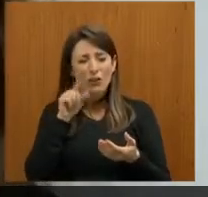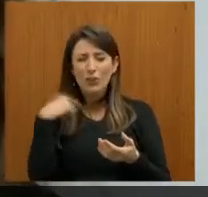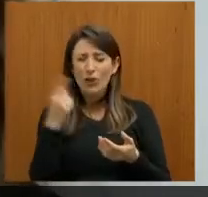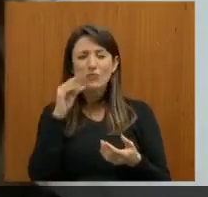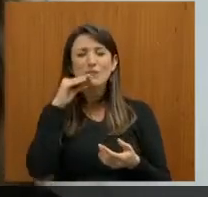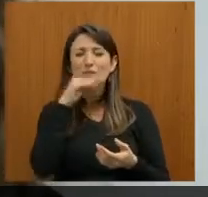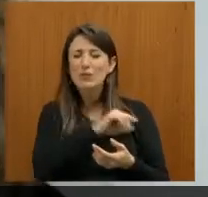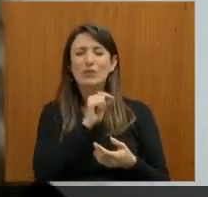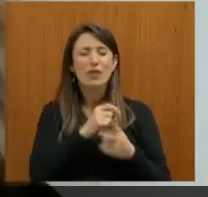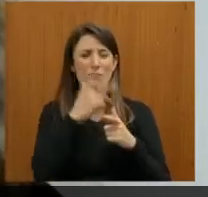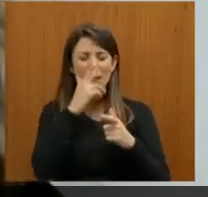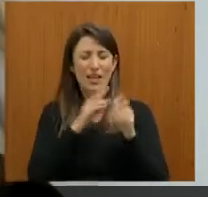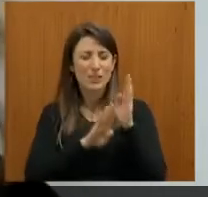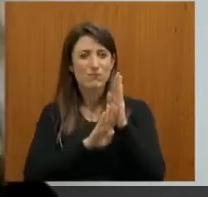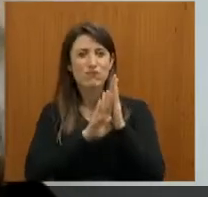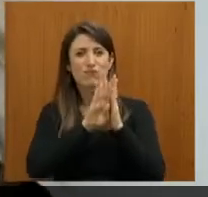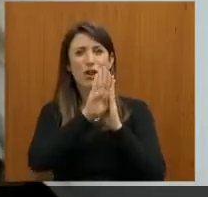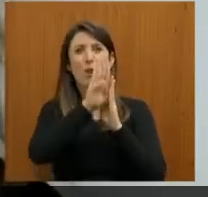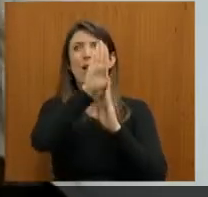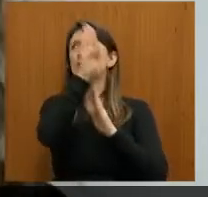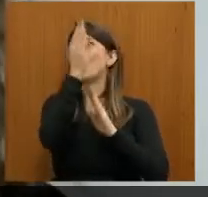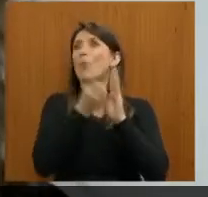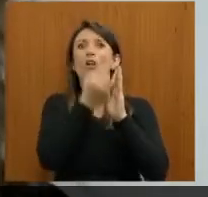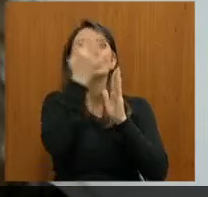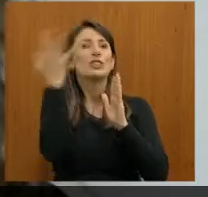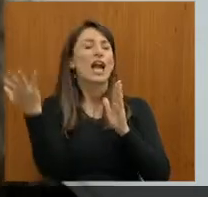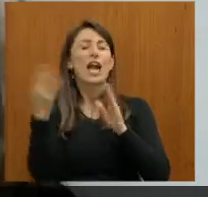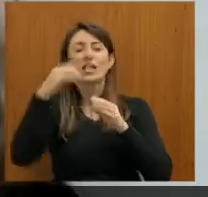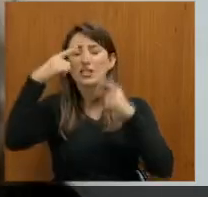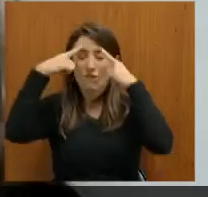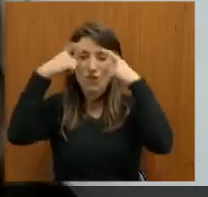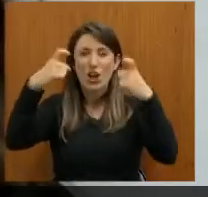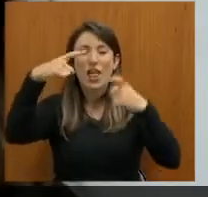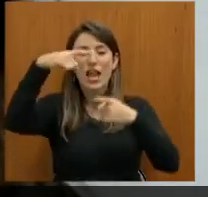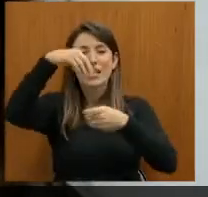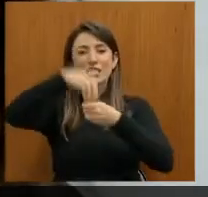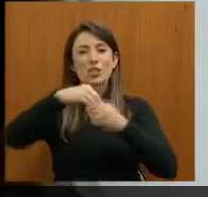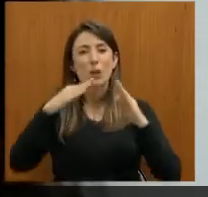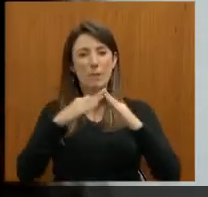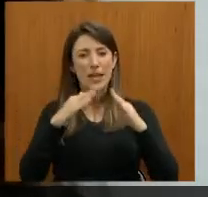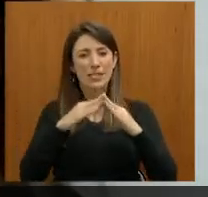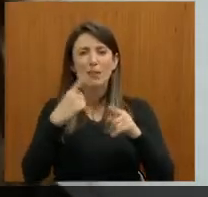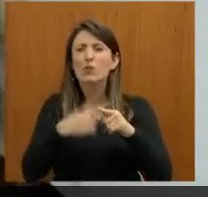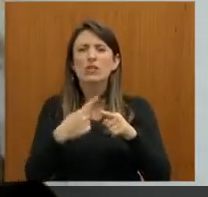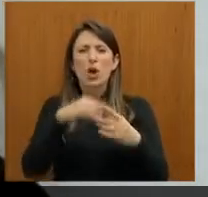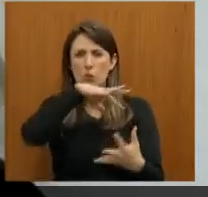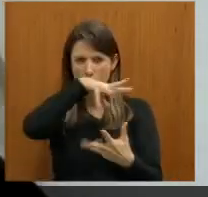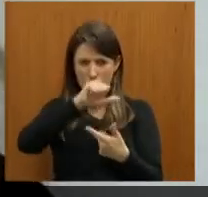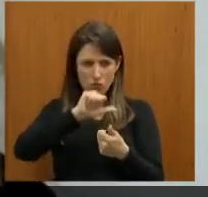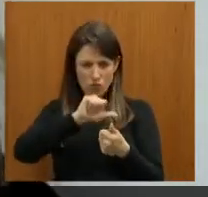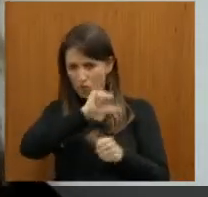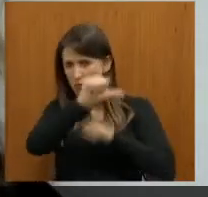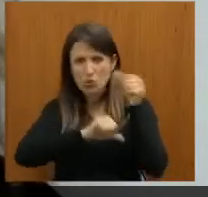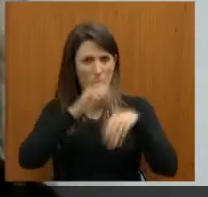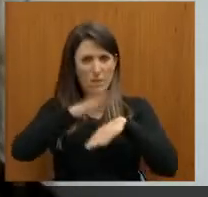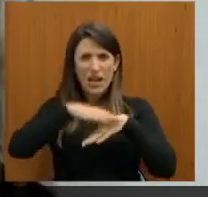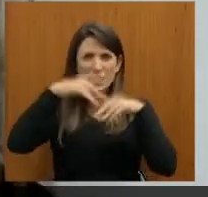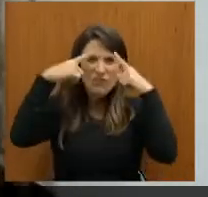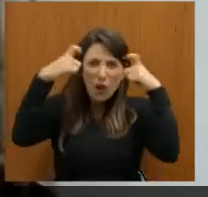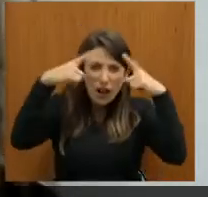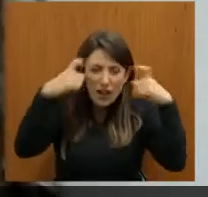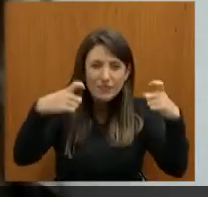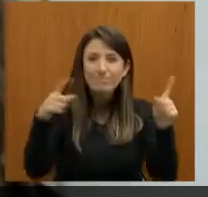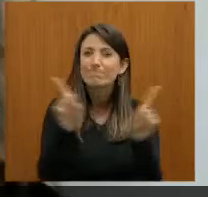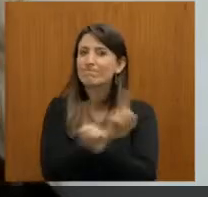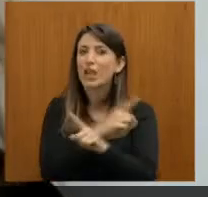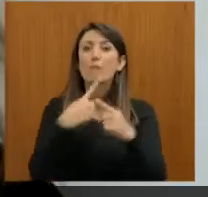ficou mais violento Mas por que mulheres né conheceram mais sobre os seus direitos mulheres estão mais